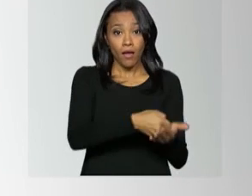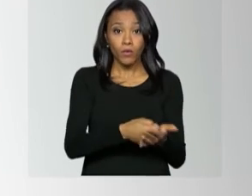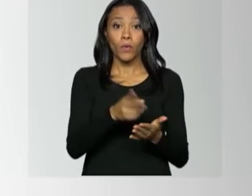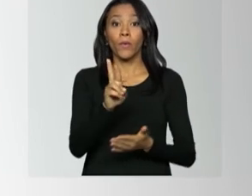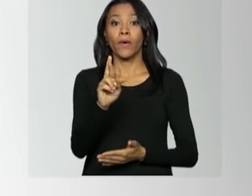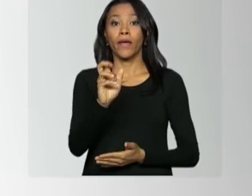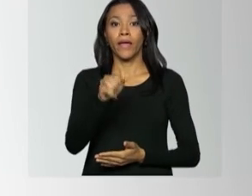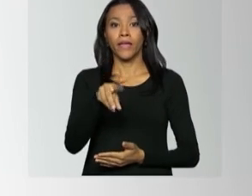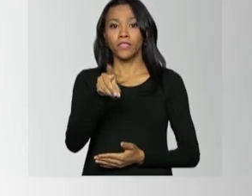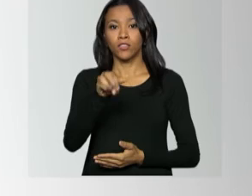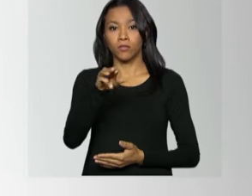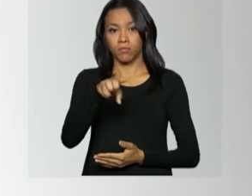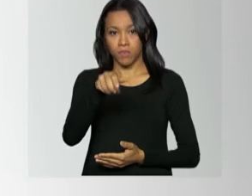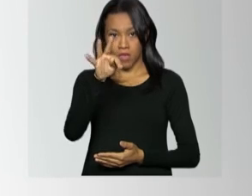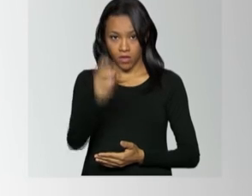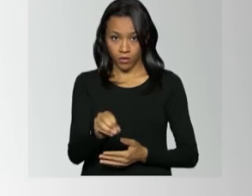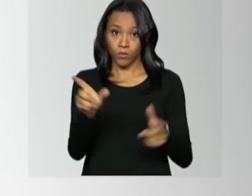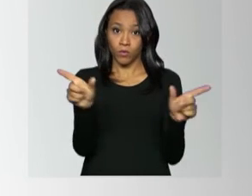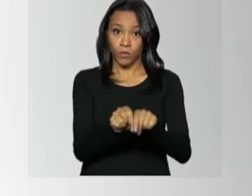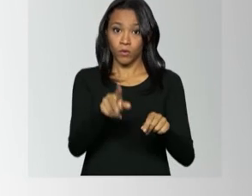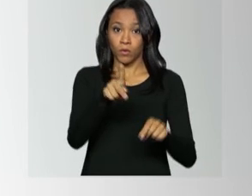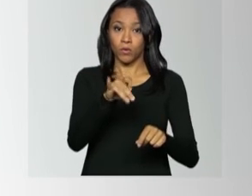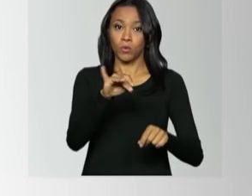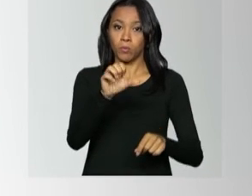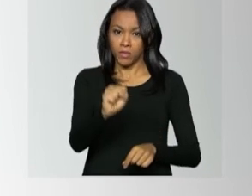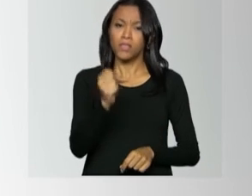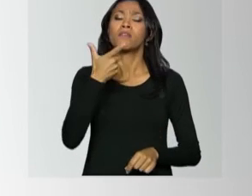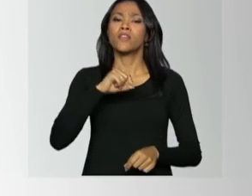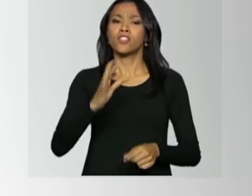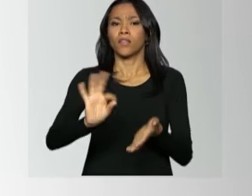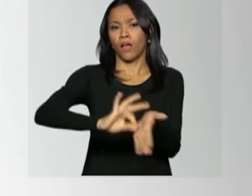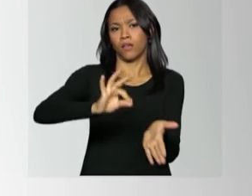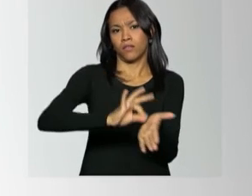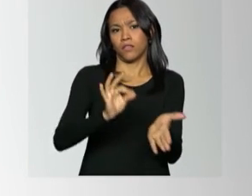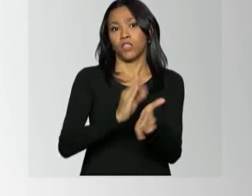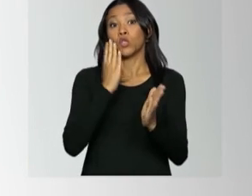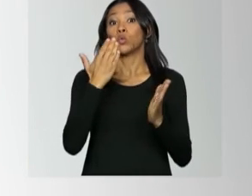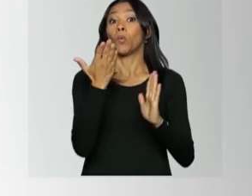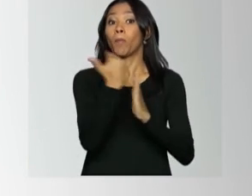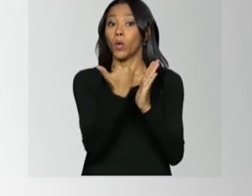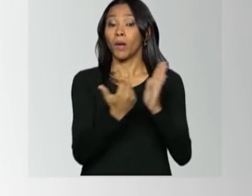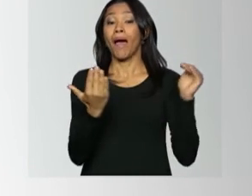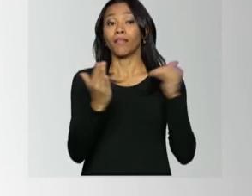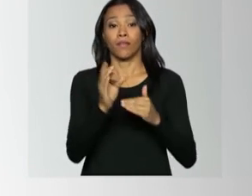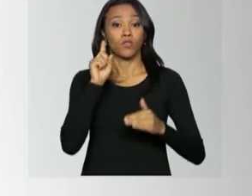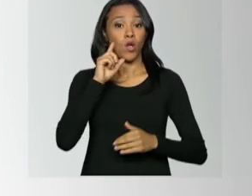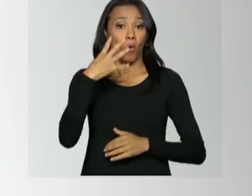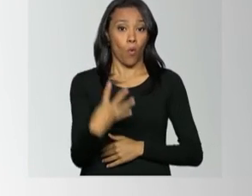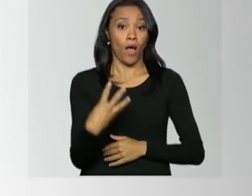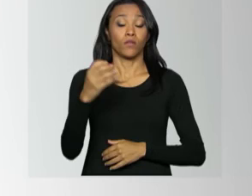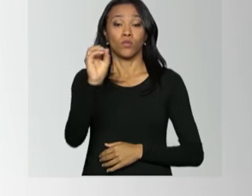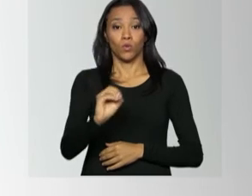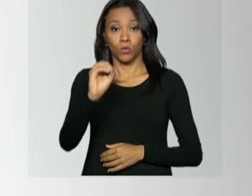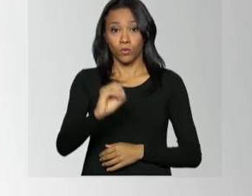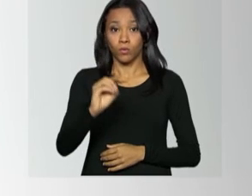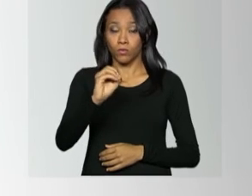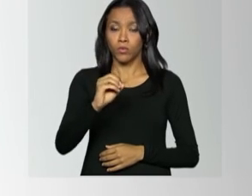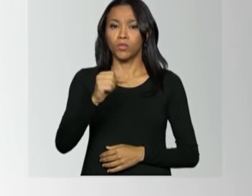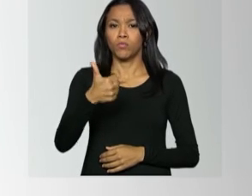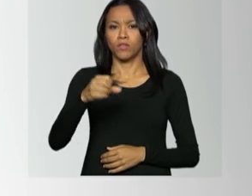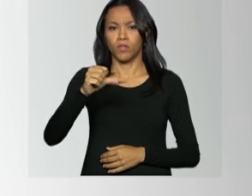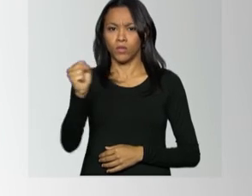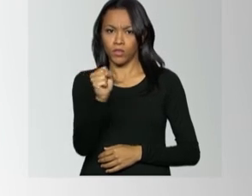do saldo de cotas do PIS para os trabalhadores cadastrados no programa até 4 de outubro de